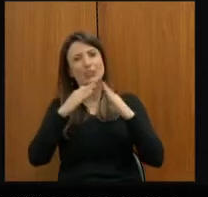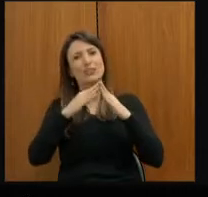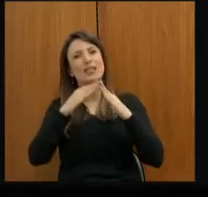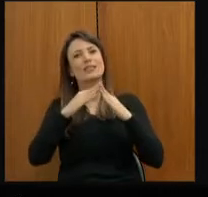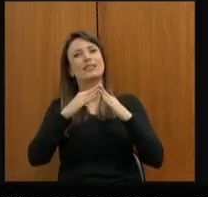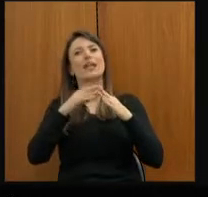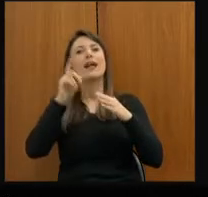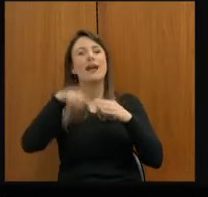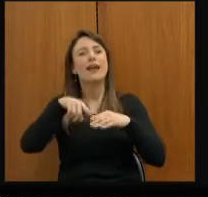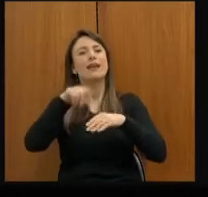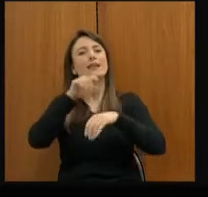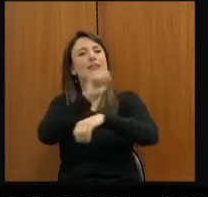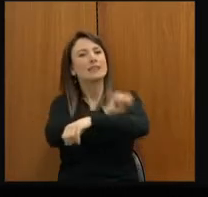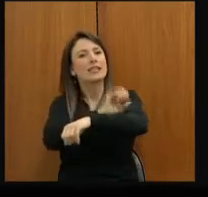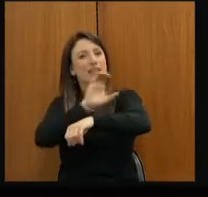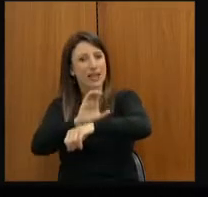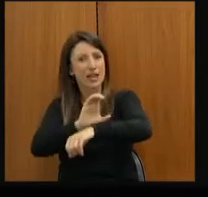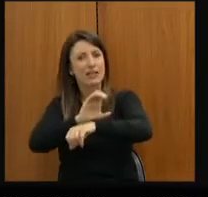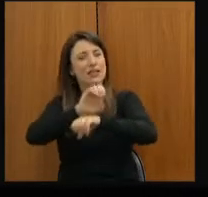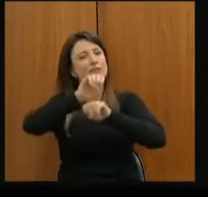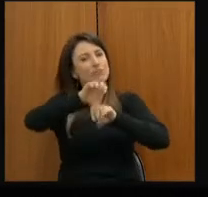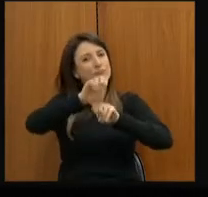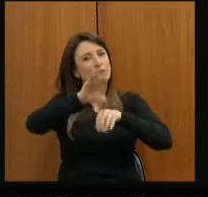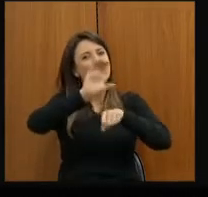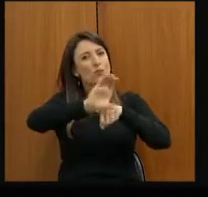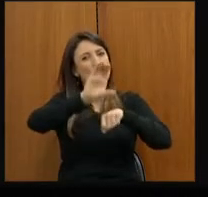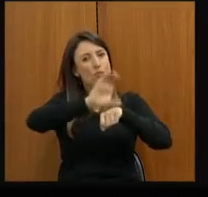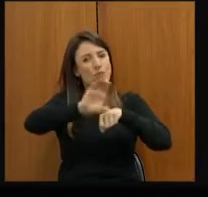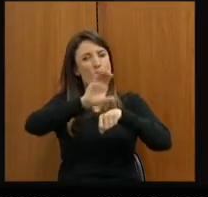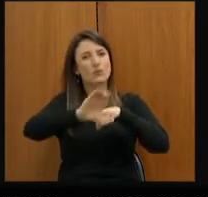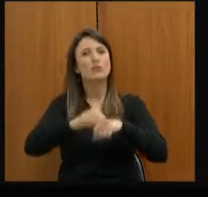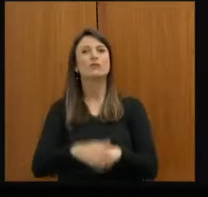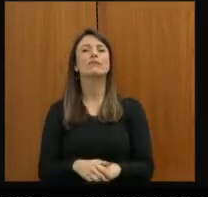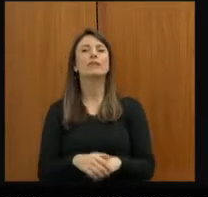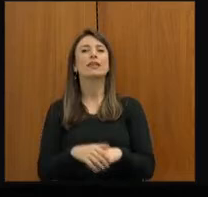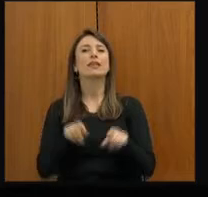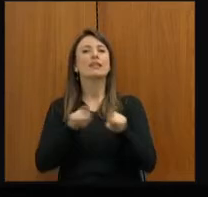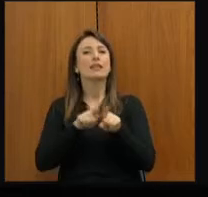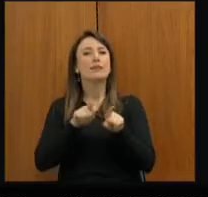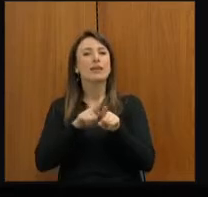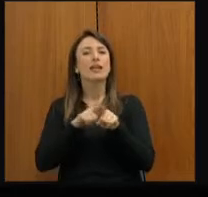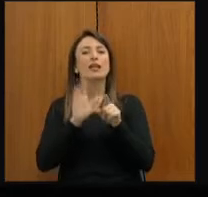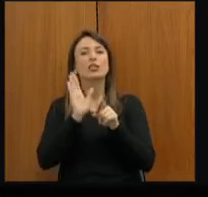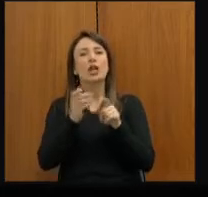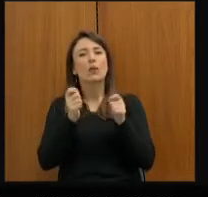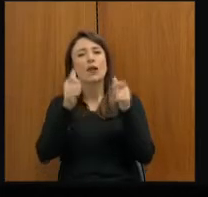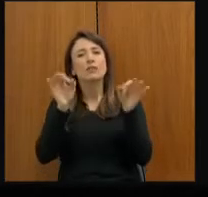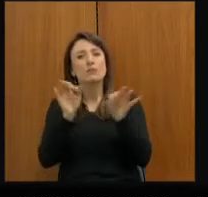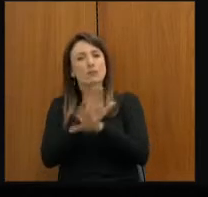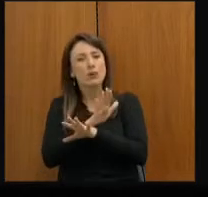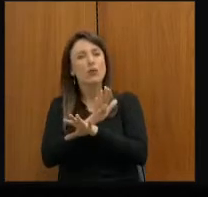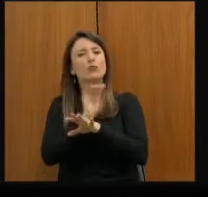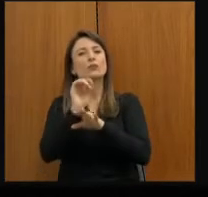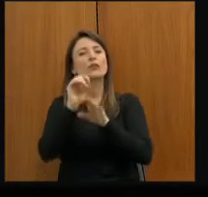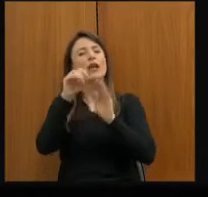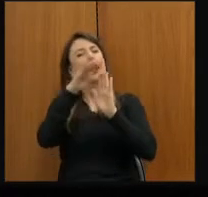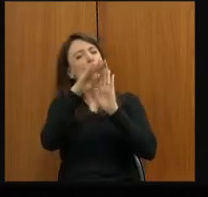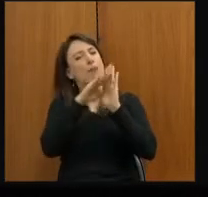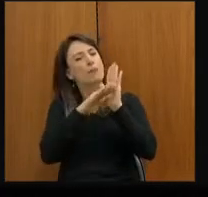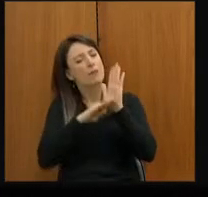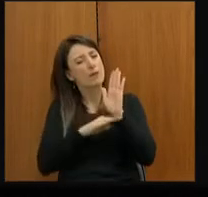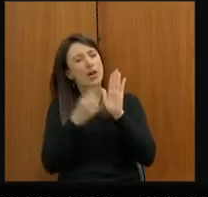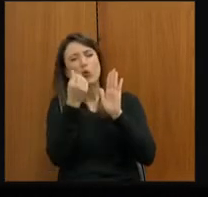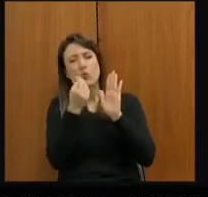211/215 mulheres estamos finalizando os ajustes do fluxo da prestação de contas para lançar esse